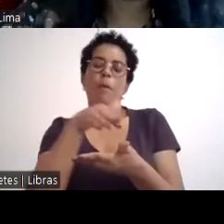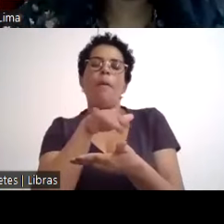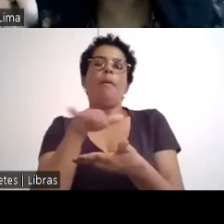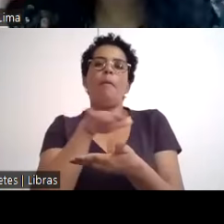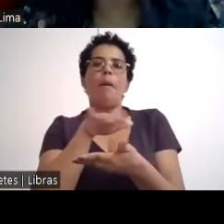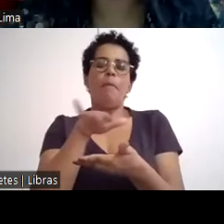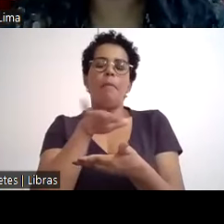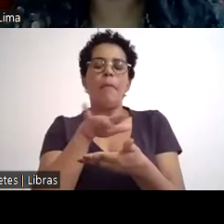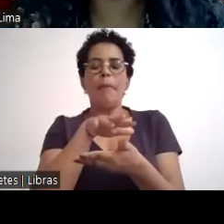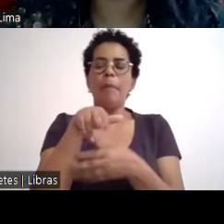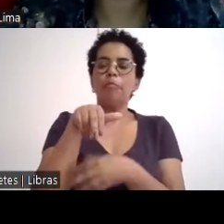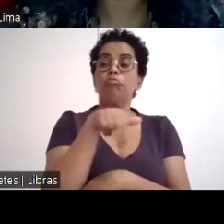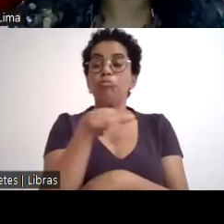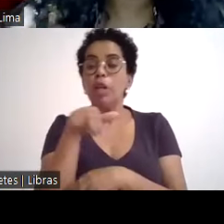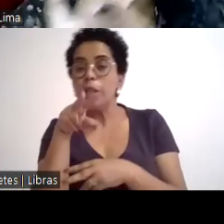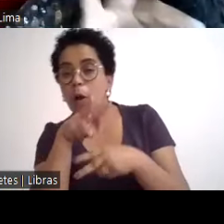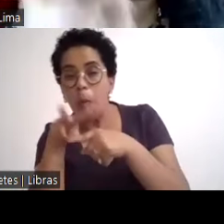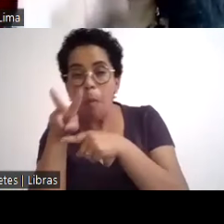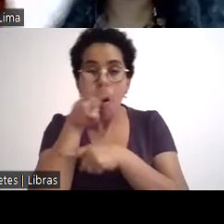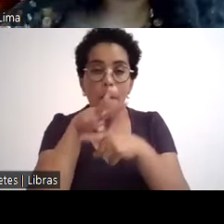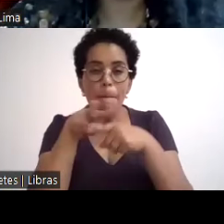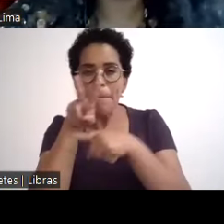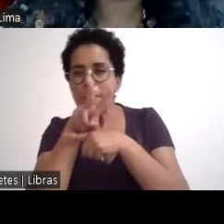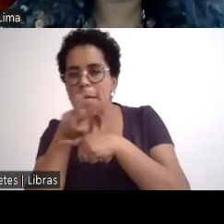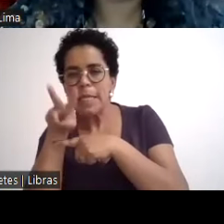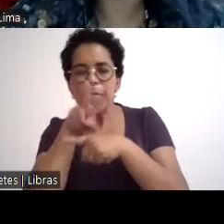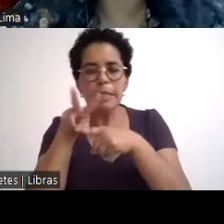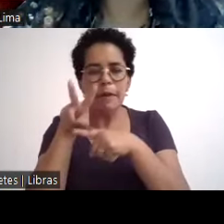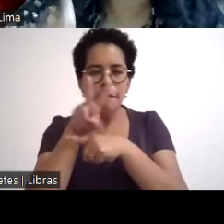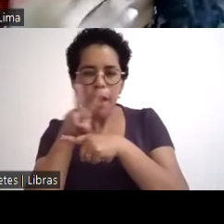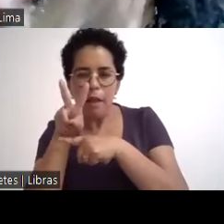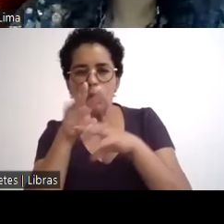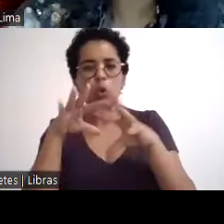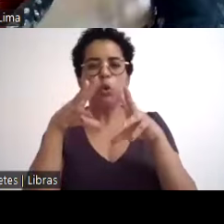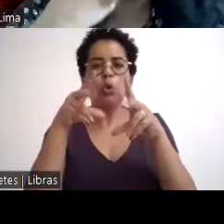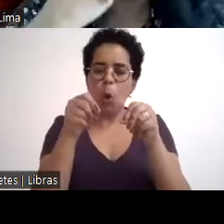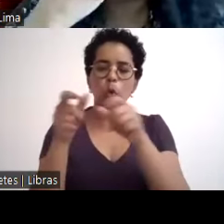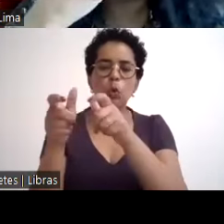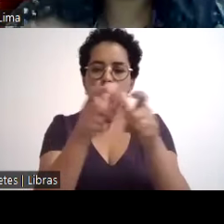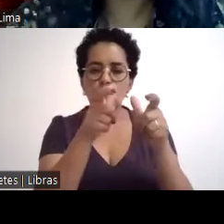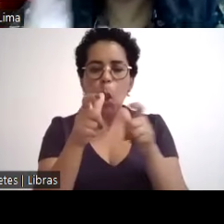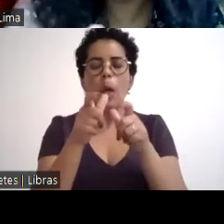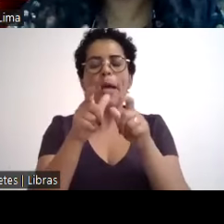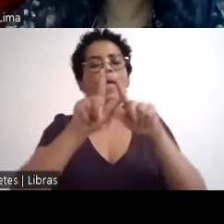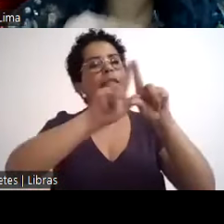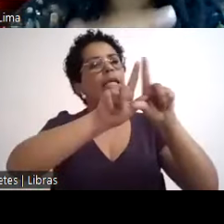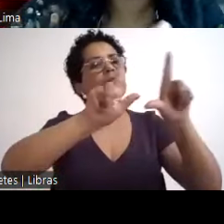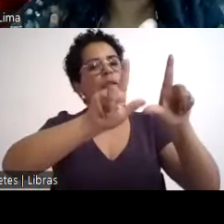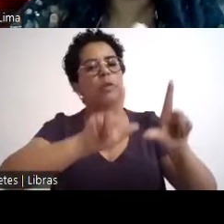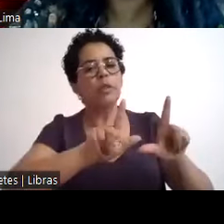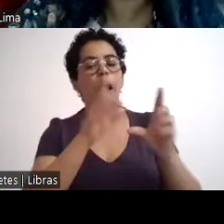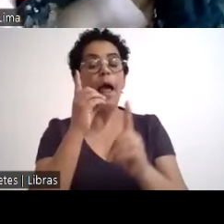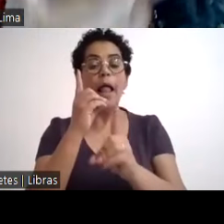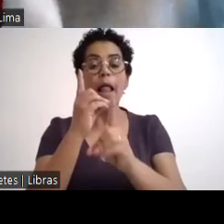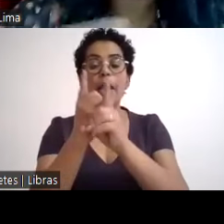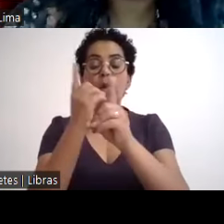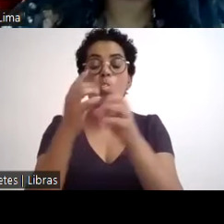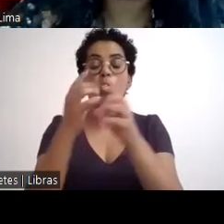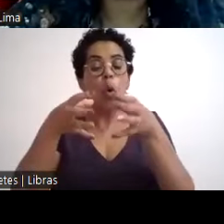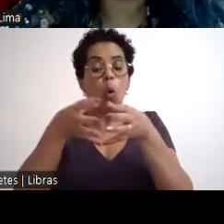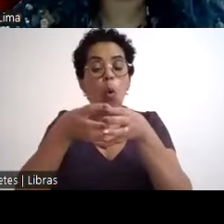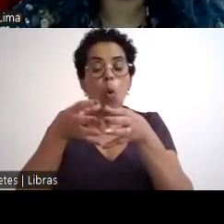caminhar, porque é indicado uma trilha, para cada uma dessas vilas, onde ele encontra uma casa, um grupo de casas, e uma delas